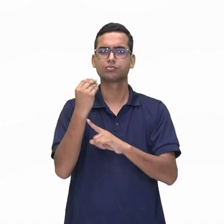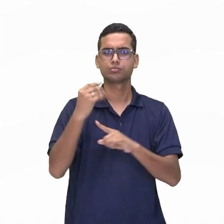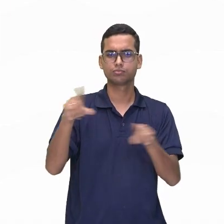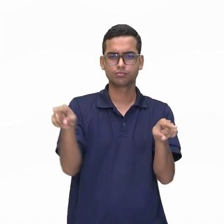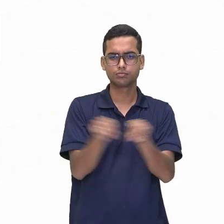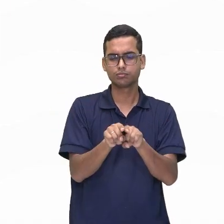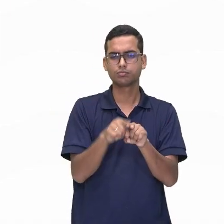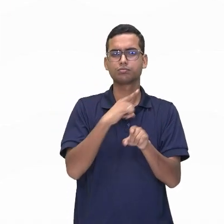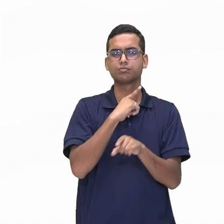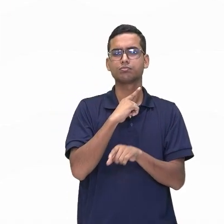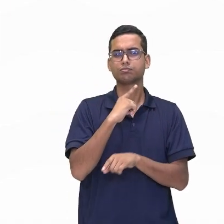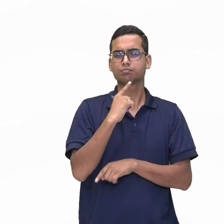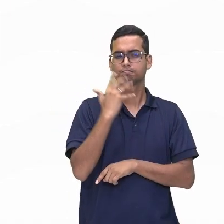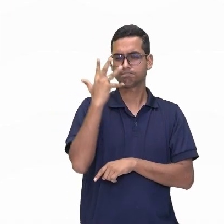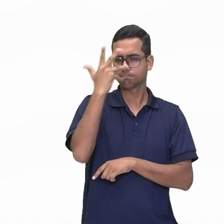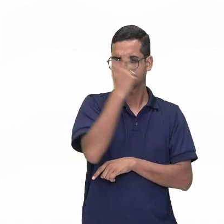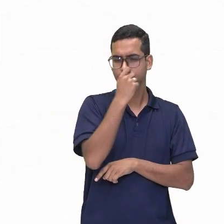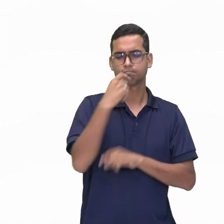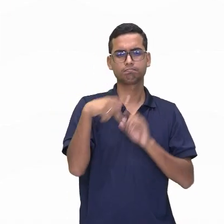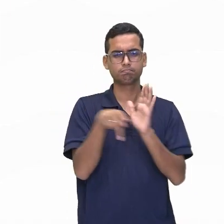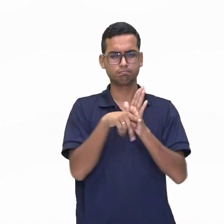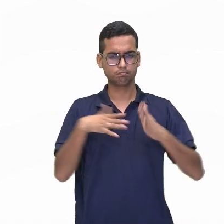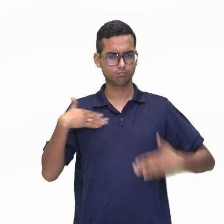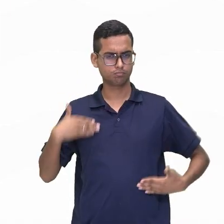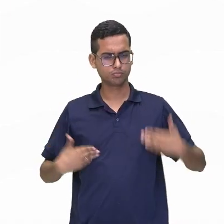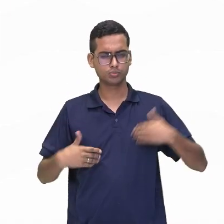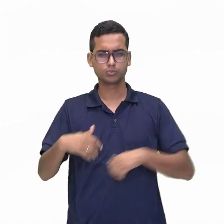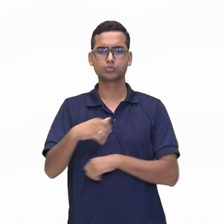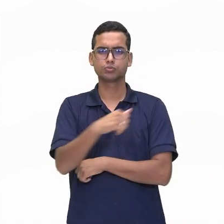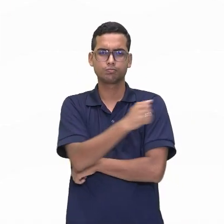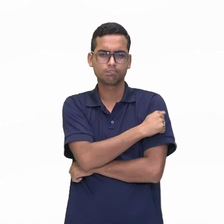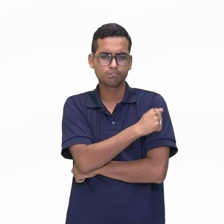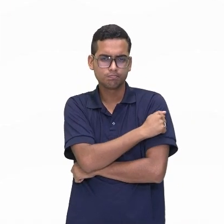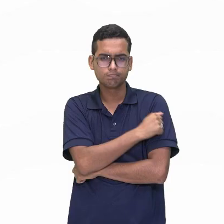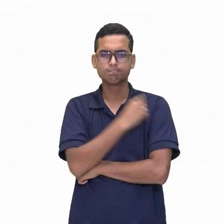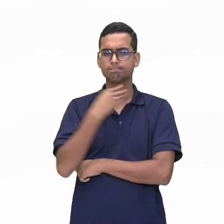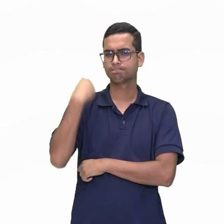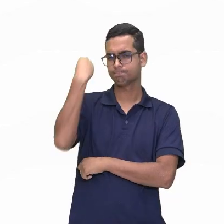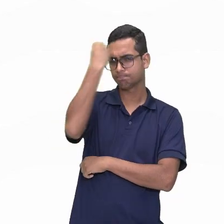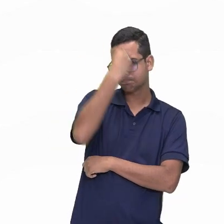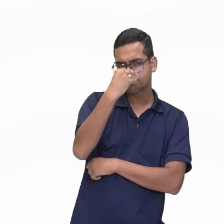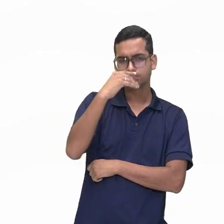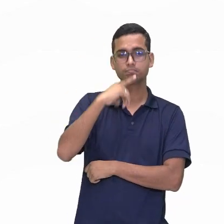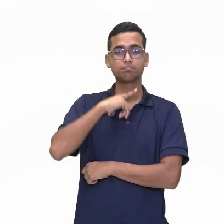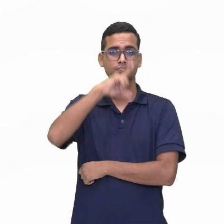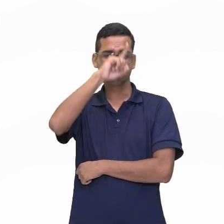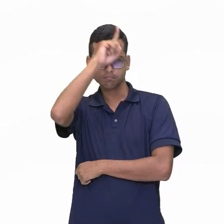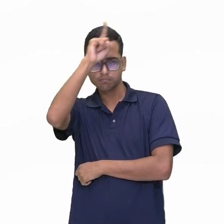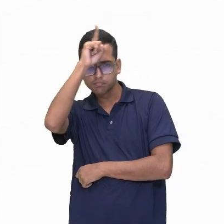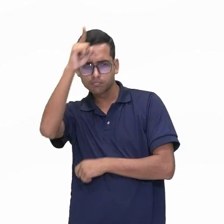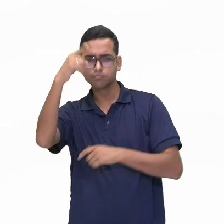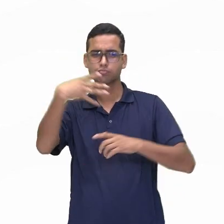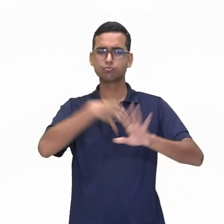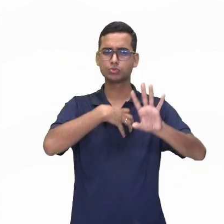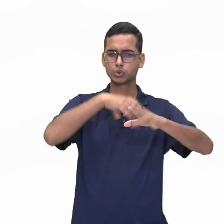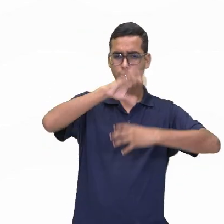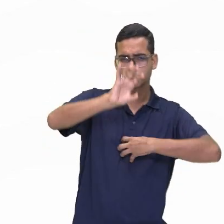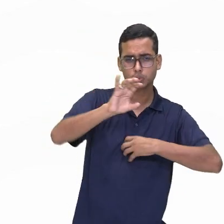estética dos alunos, além da sensibilidade, da criatividade, mas é na relação, ação